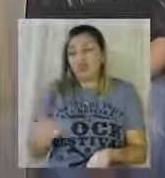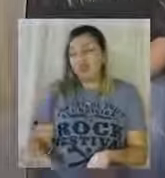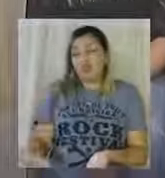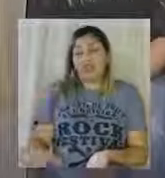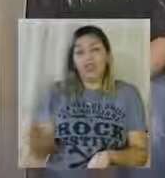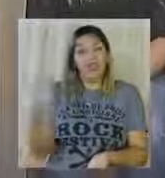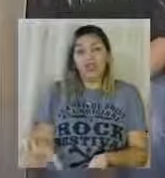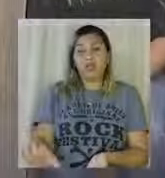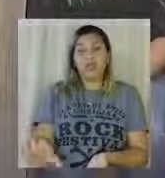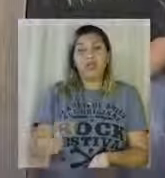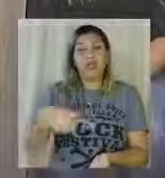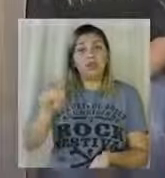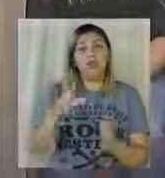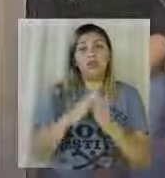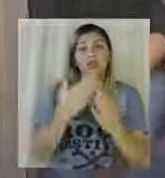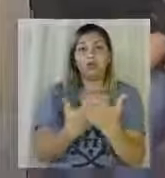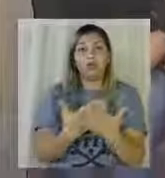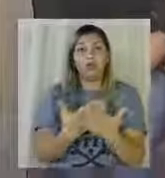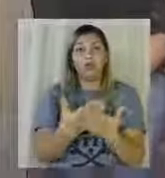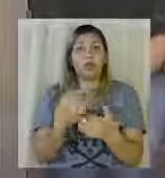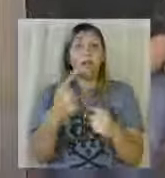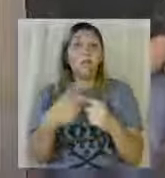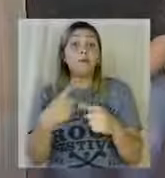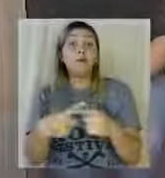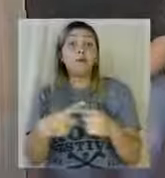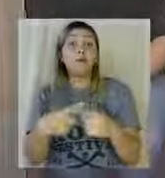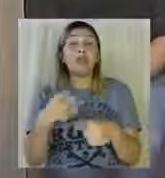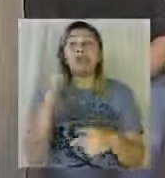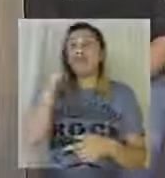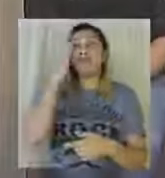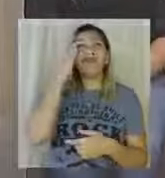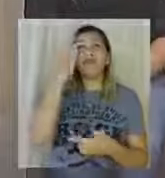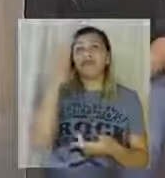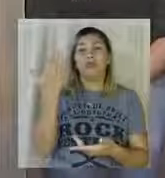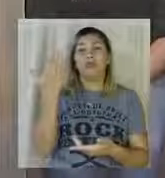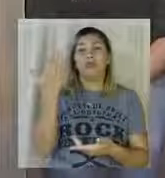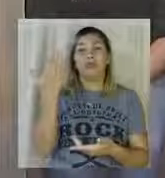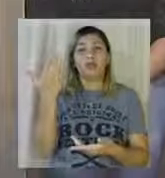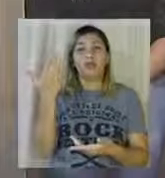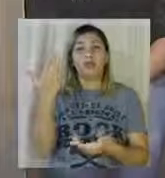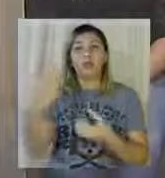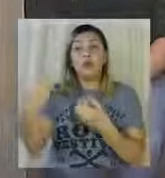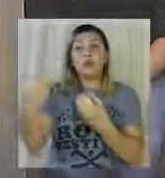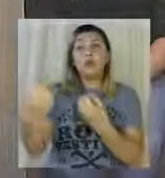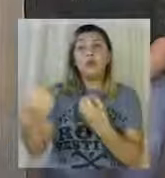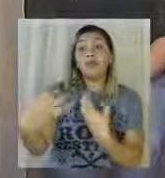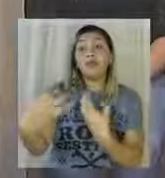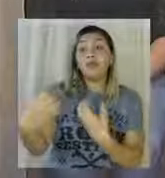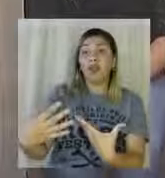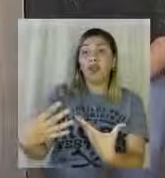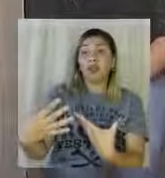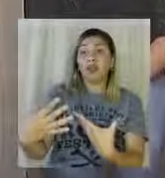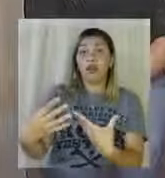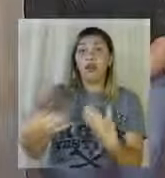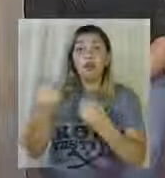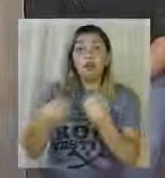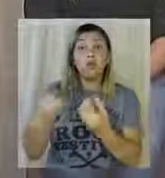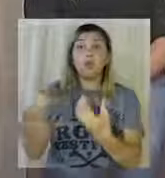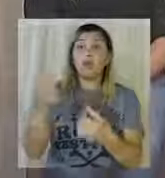Porque ele não entendia muito das coisas para me repassar em Libras. E como era que eu fazia para estudar? E mandava